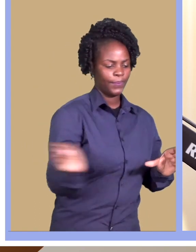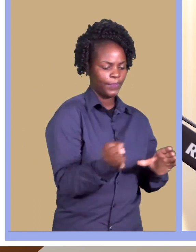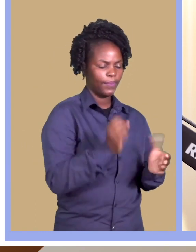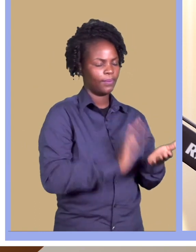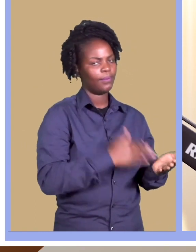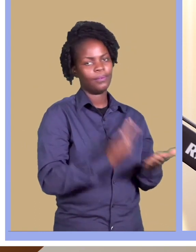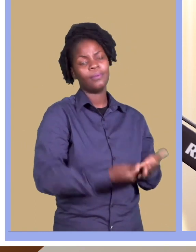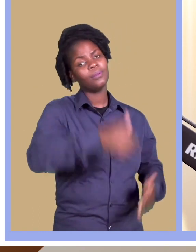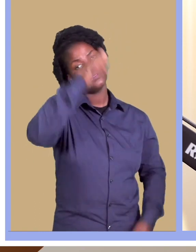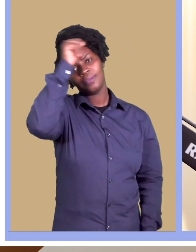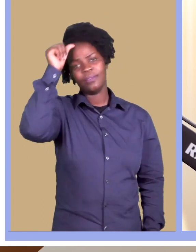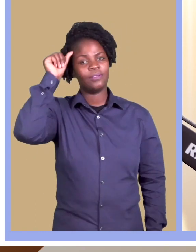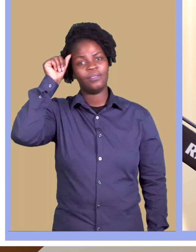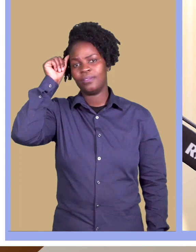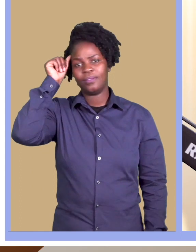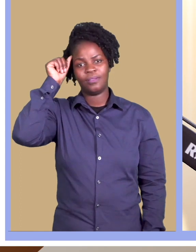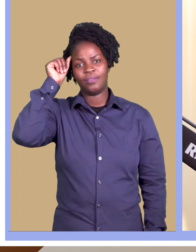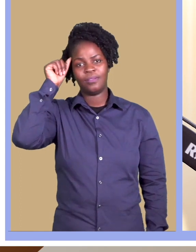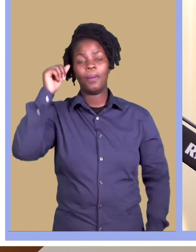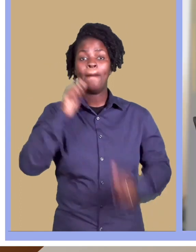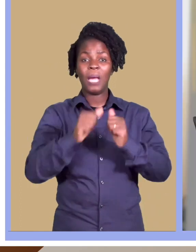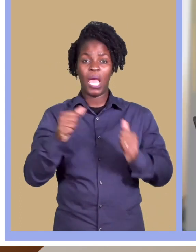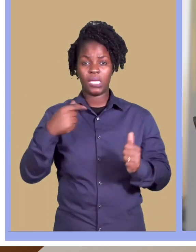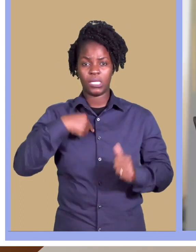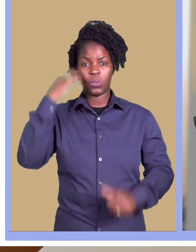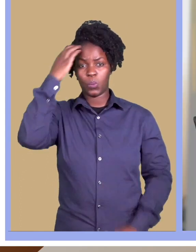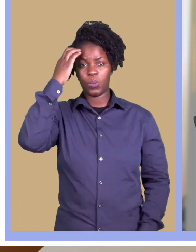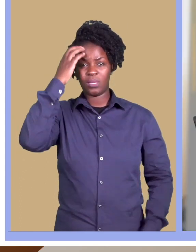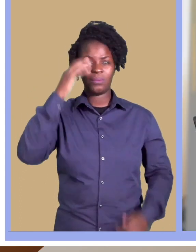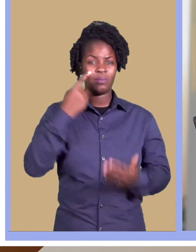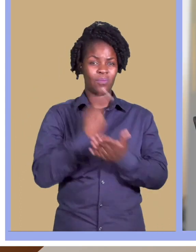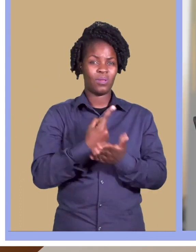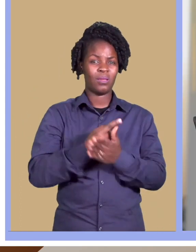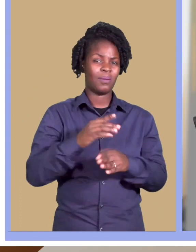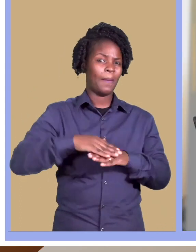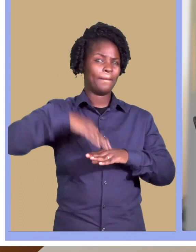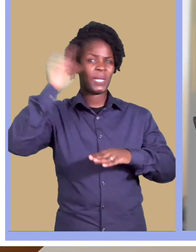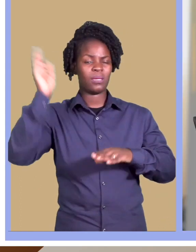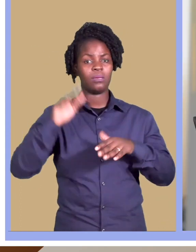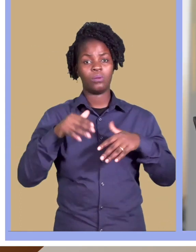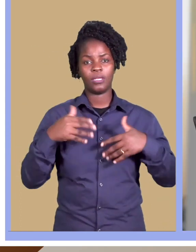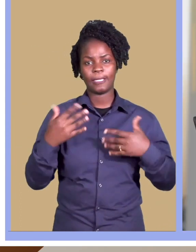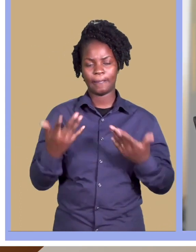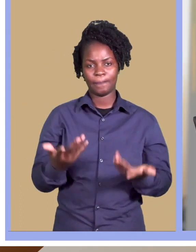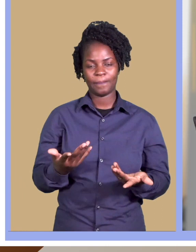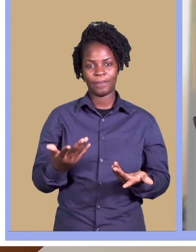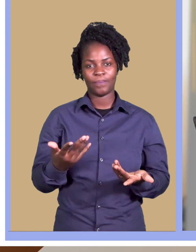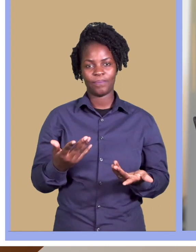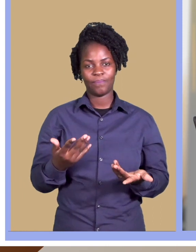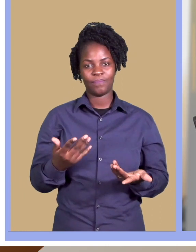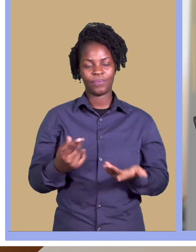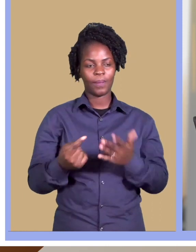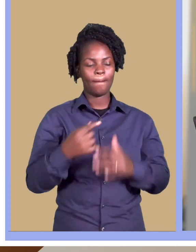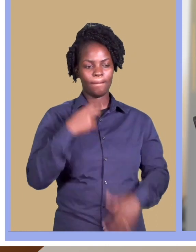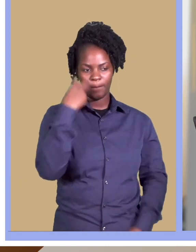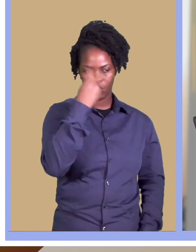O que é mais importante, do meu ponto de vista, é identificar se há pessoas com deficiência